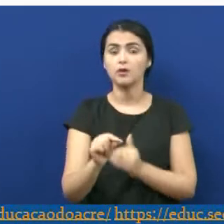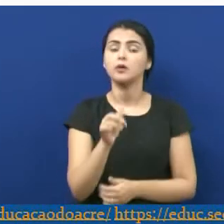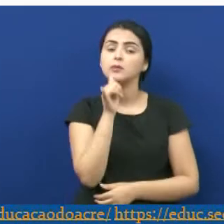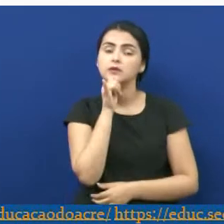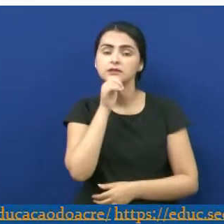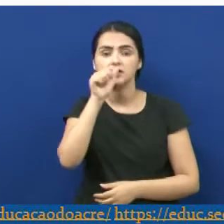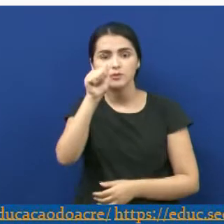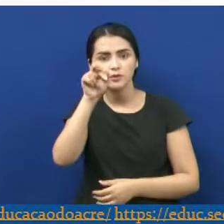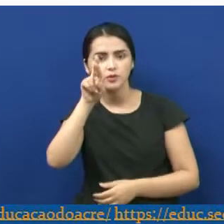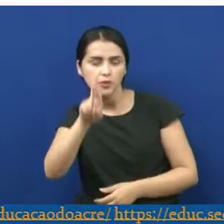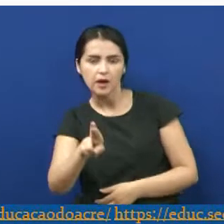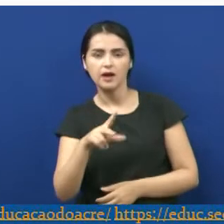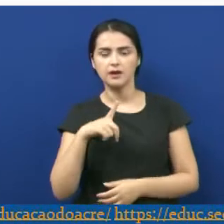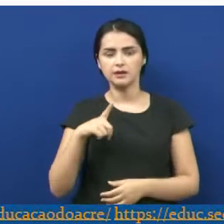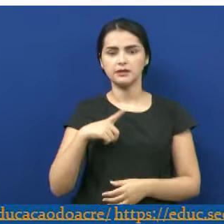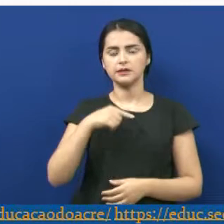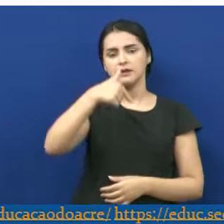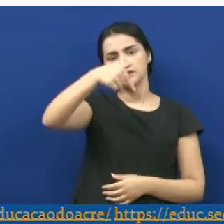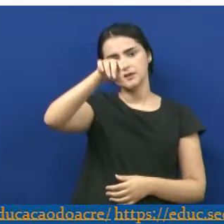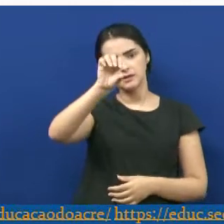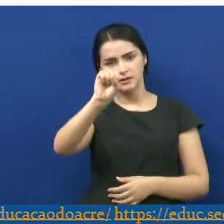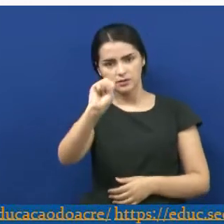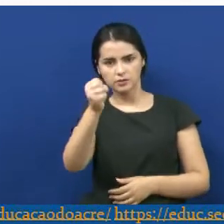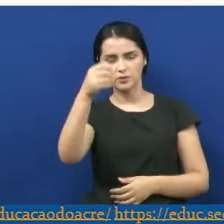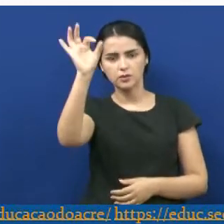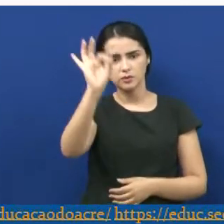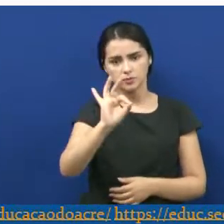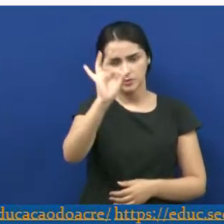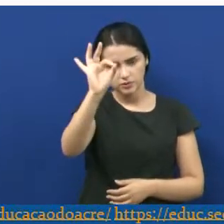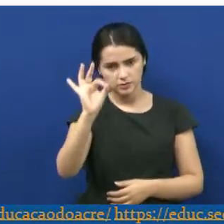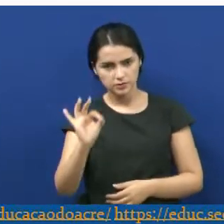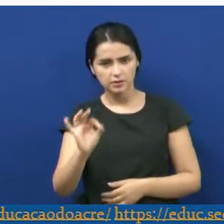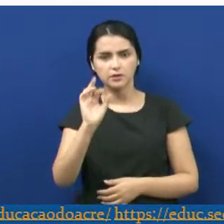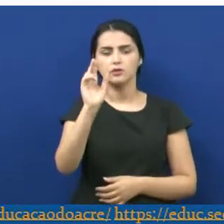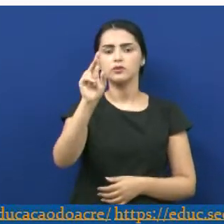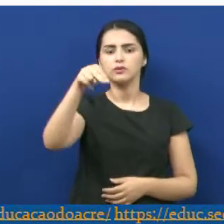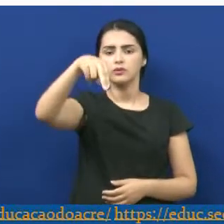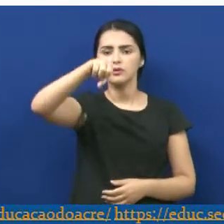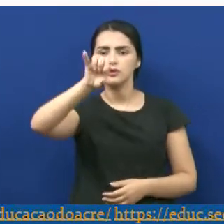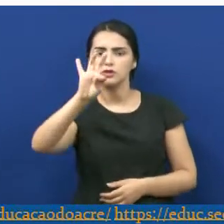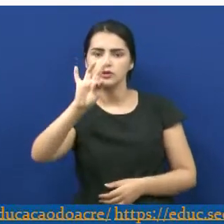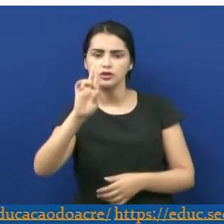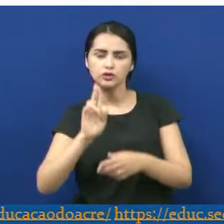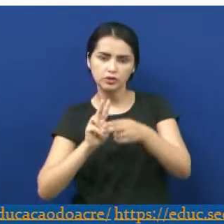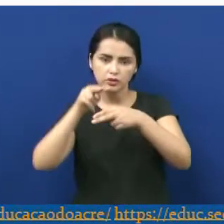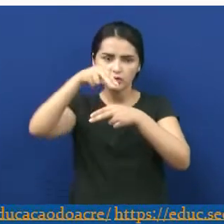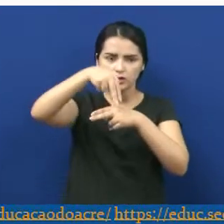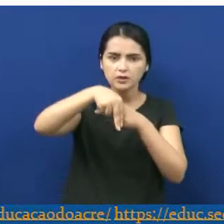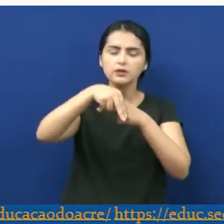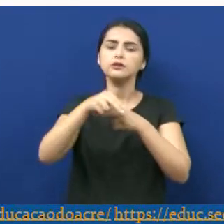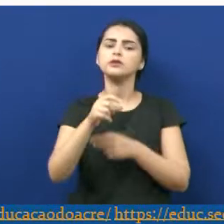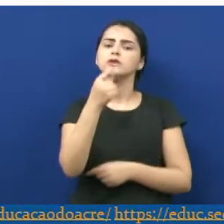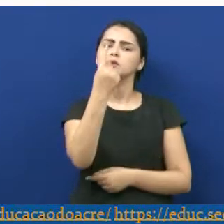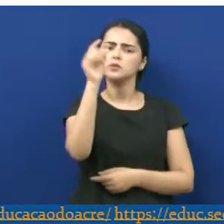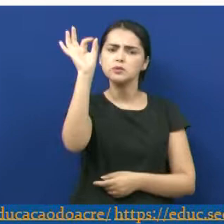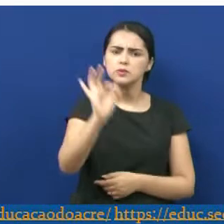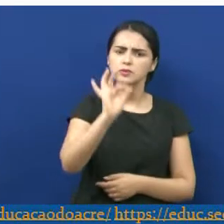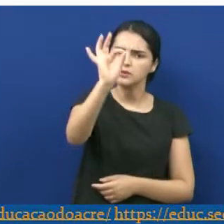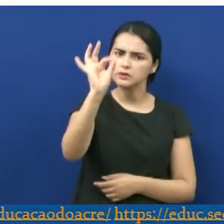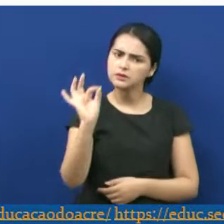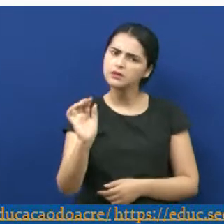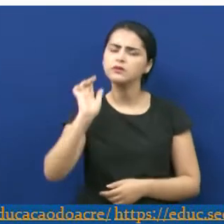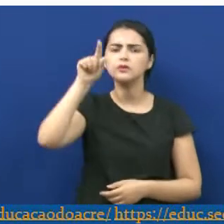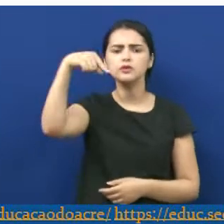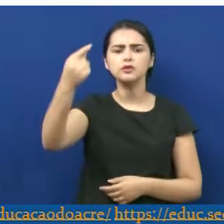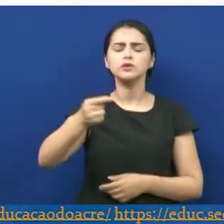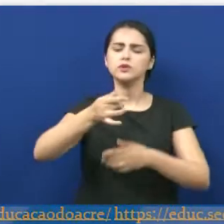aí 78% de nitrogênio, 21% de oxigênio e 1% de outros gases. Nós, como